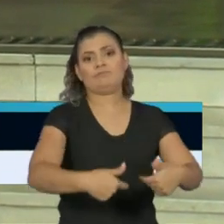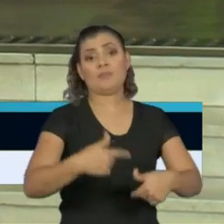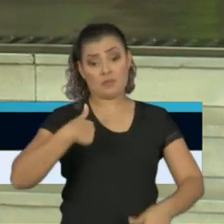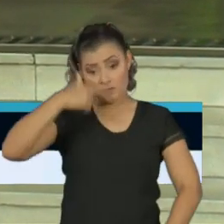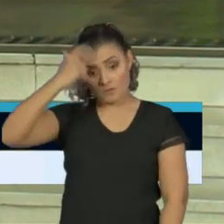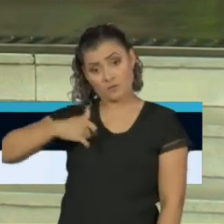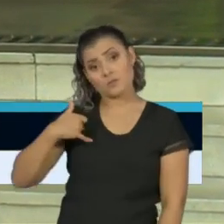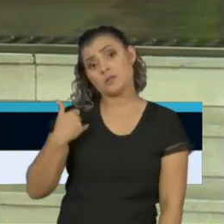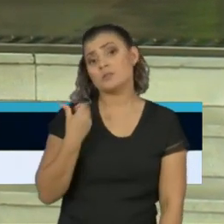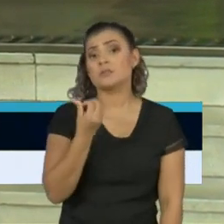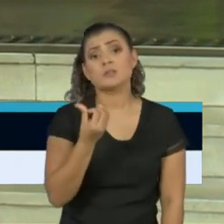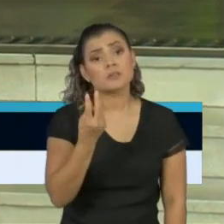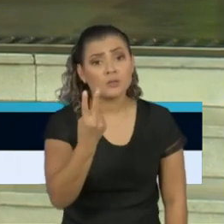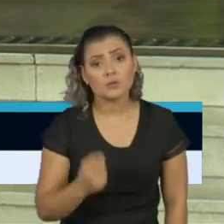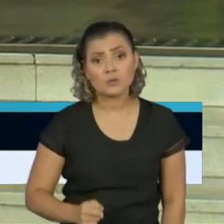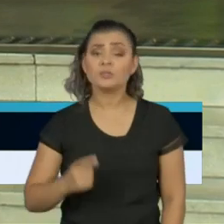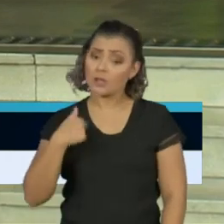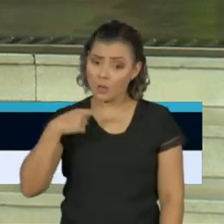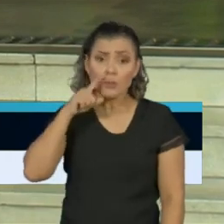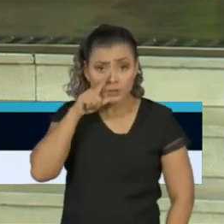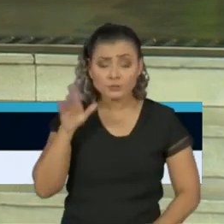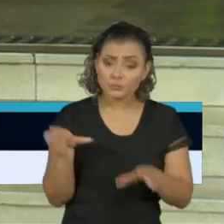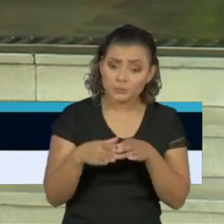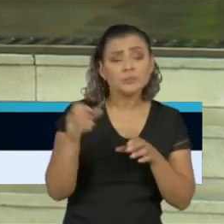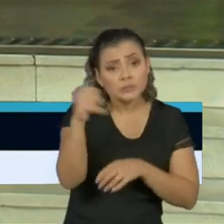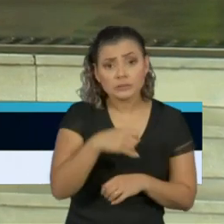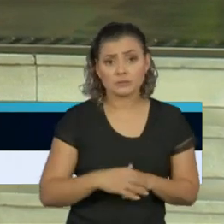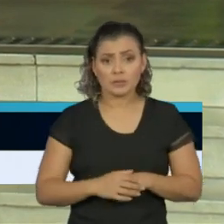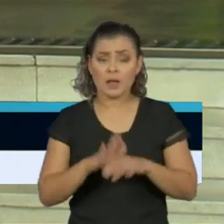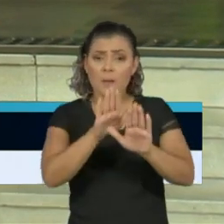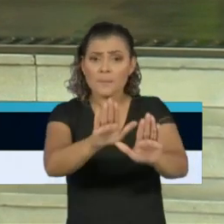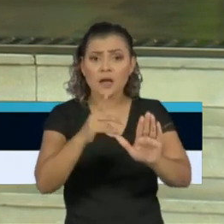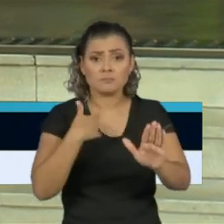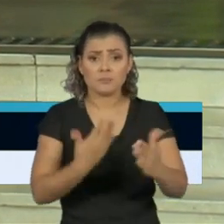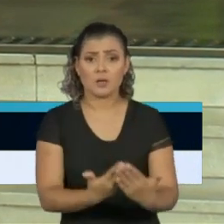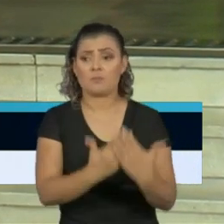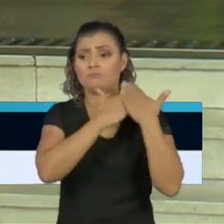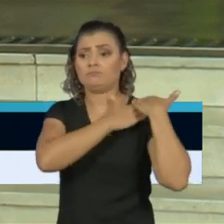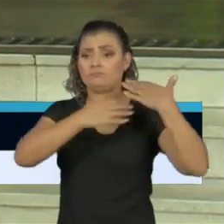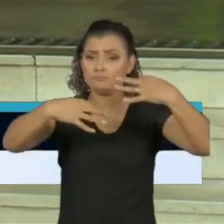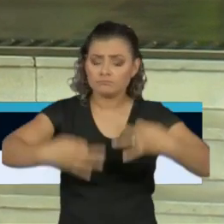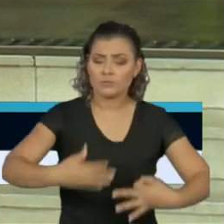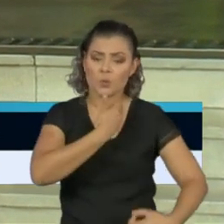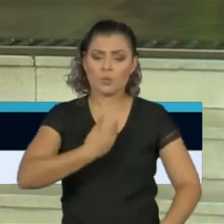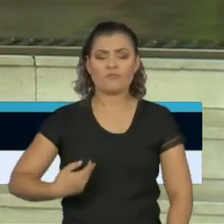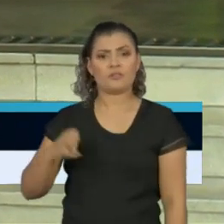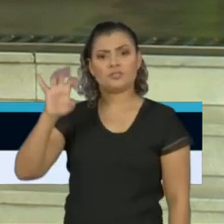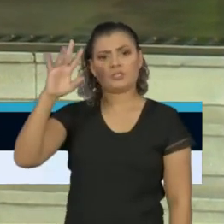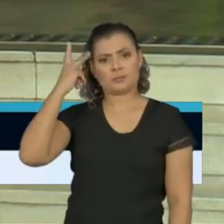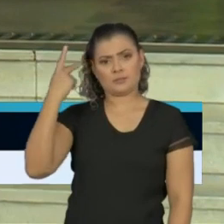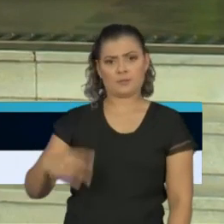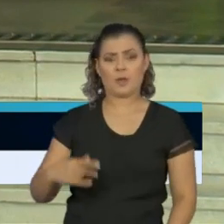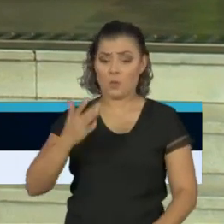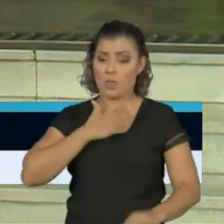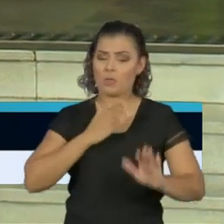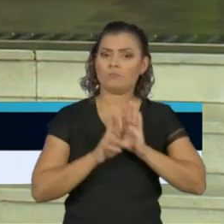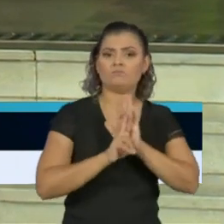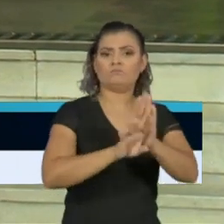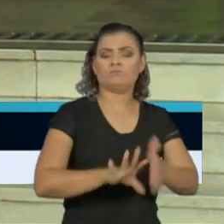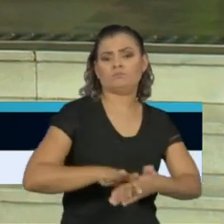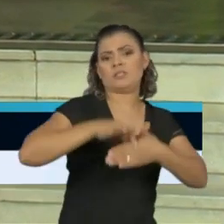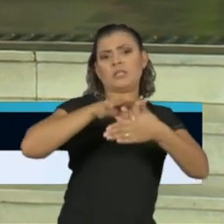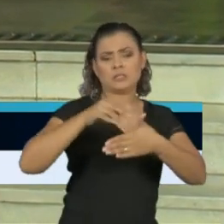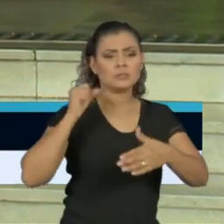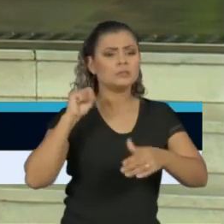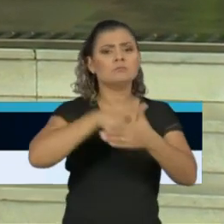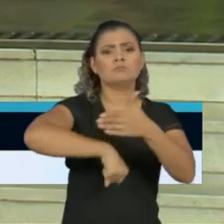ter 62 anos, eu estou no grupo de risco, mas faço aquilo que é a minha obrigação como governador do Estado de São Paulo, estar à frente desse processo